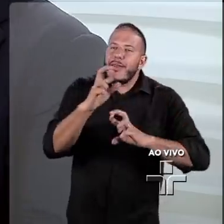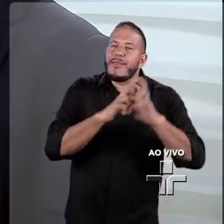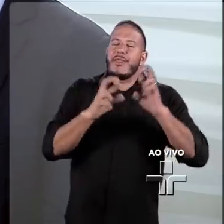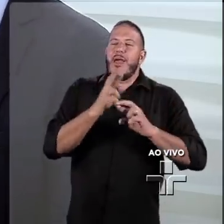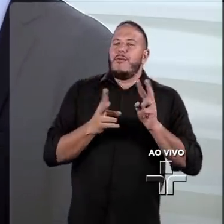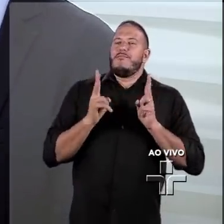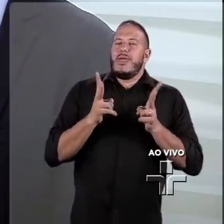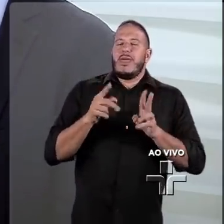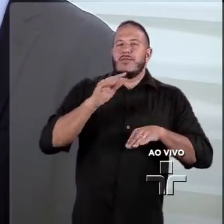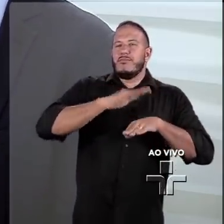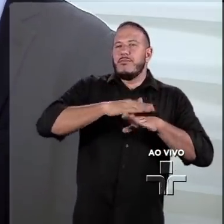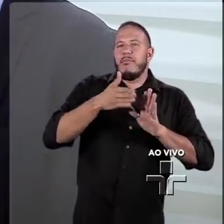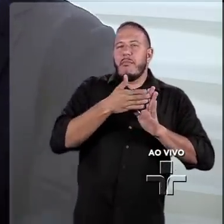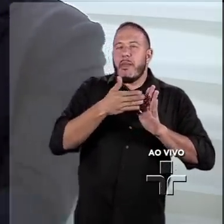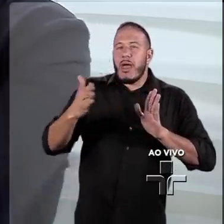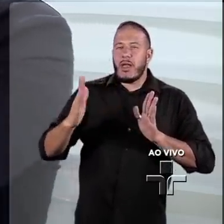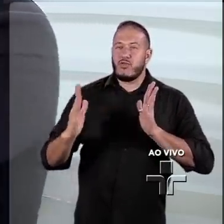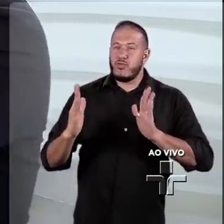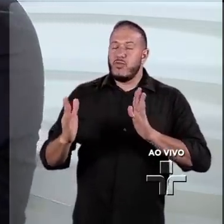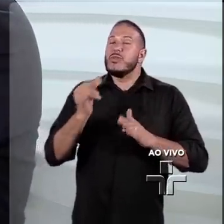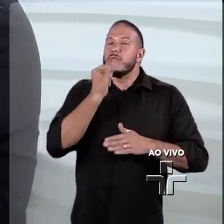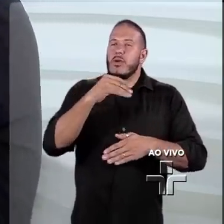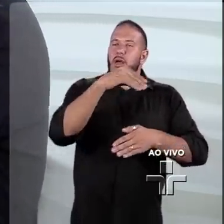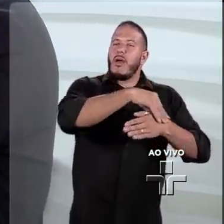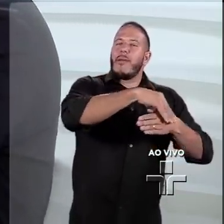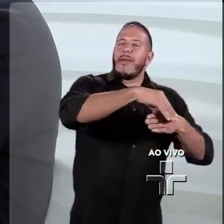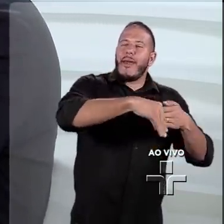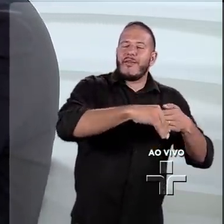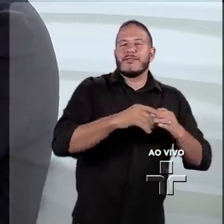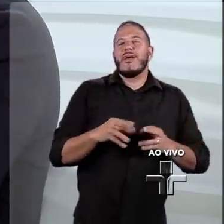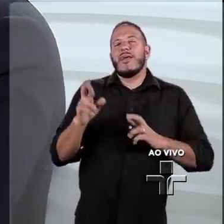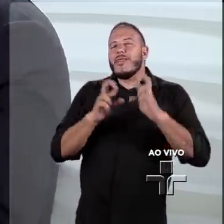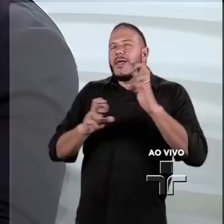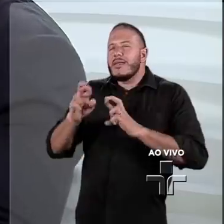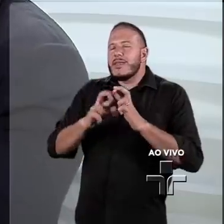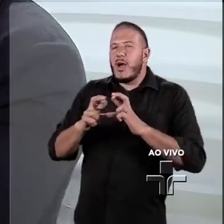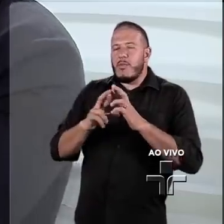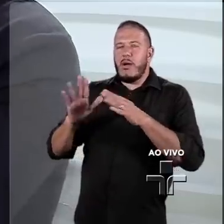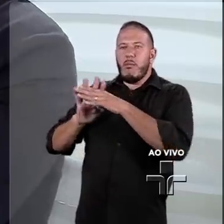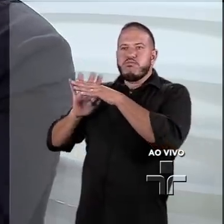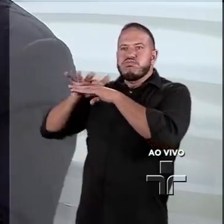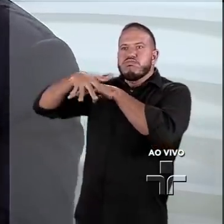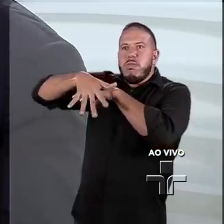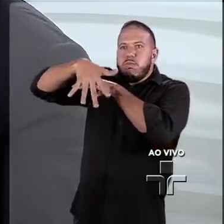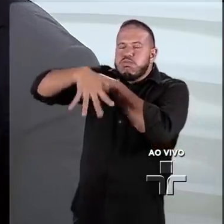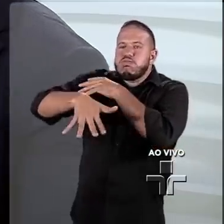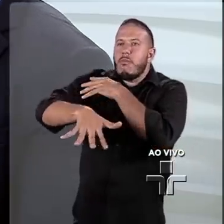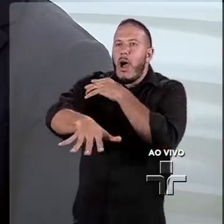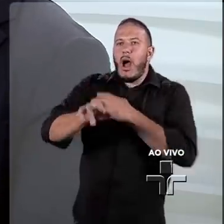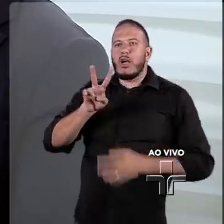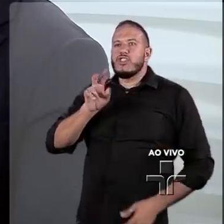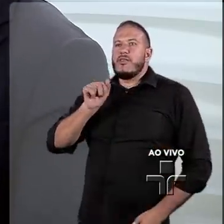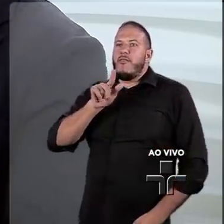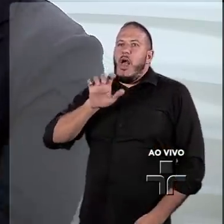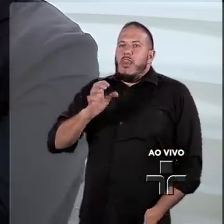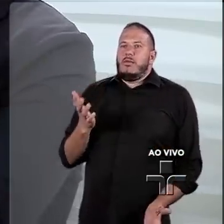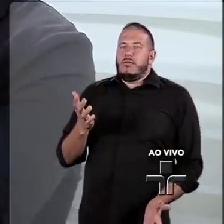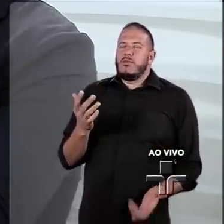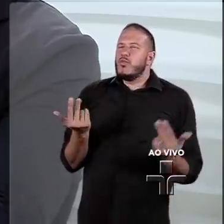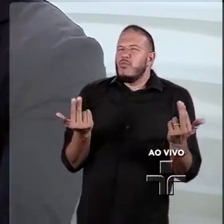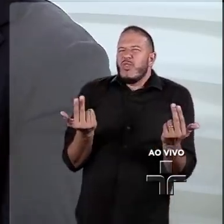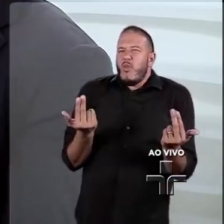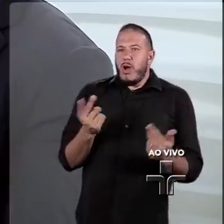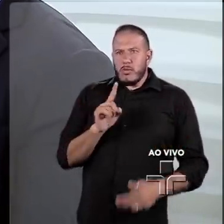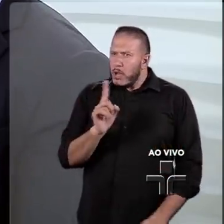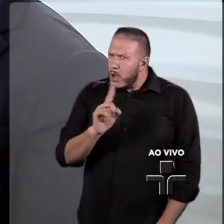prazo uma gráfica e uma barragem da Vale. Né? Quer dizer, você não pode tratar todo mundo com EA-RIMA, você não